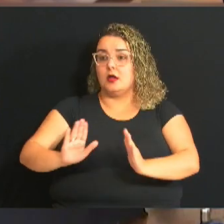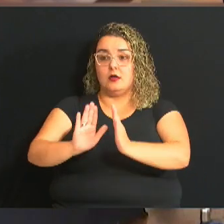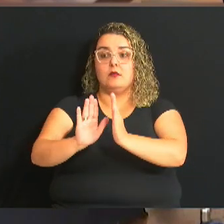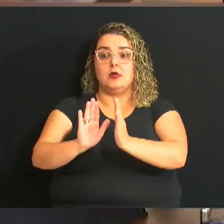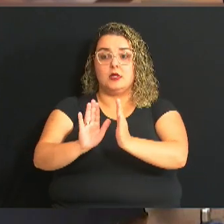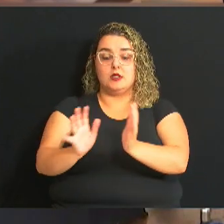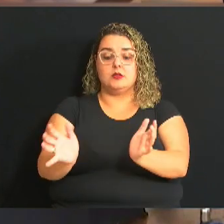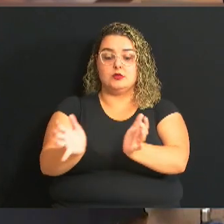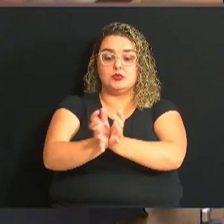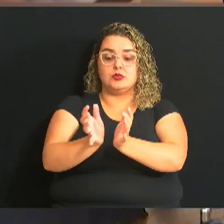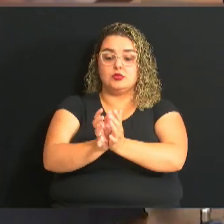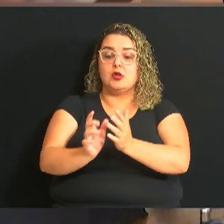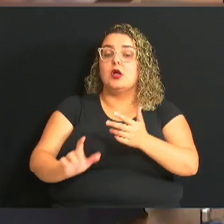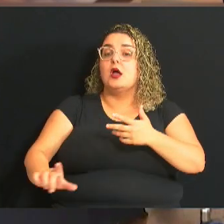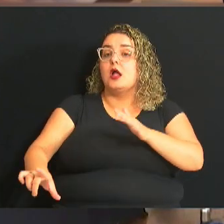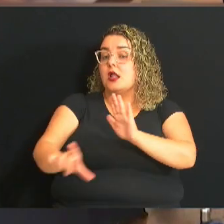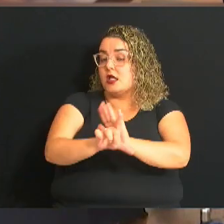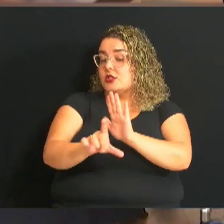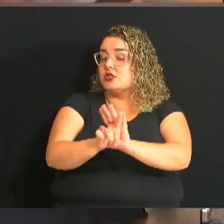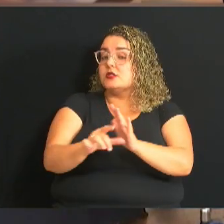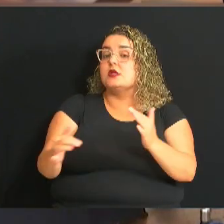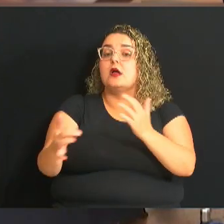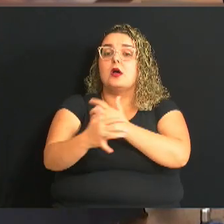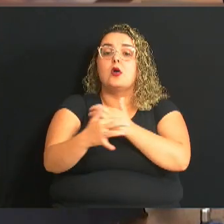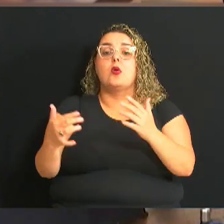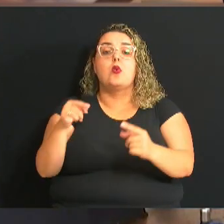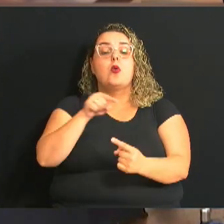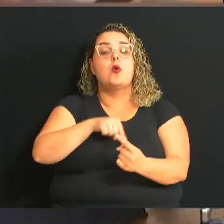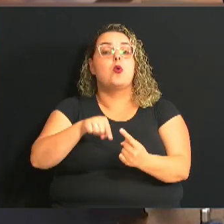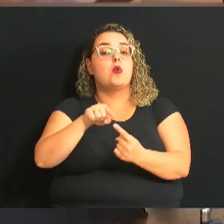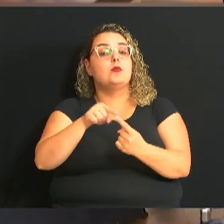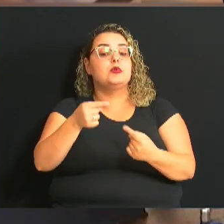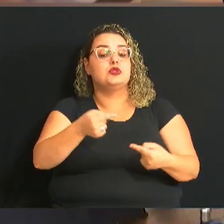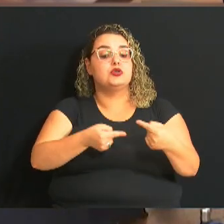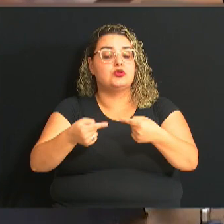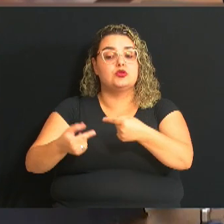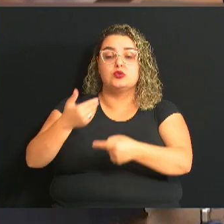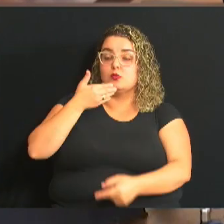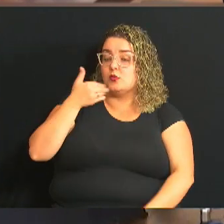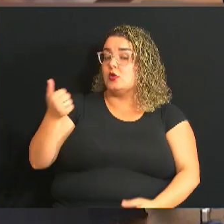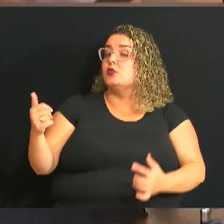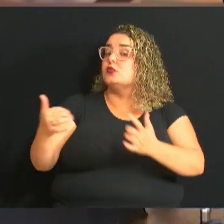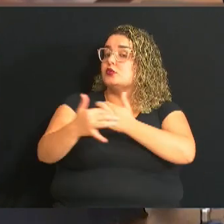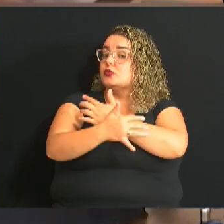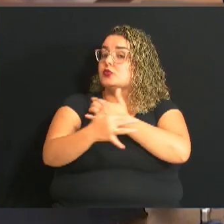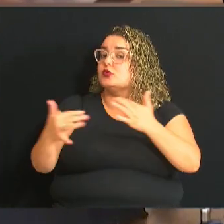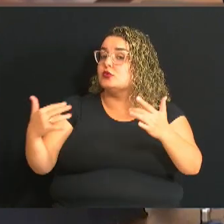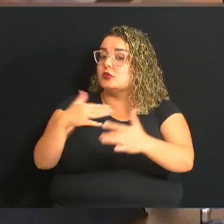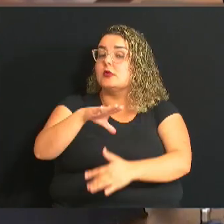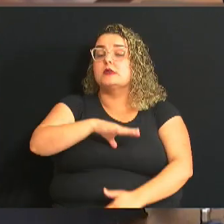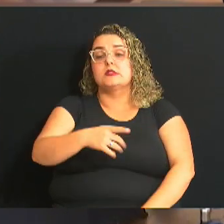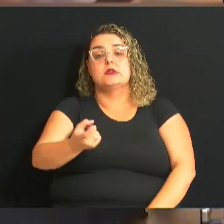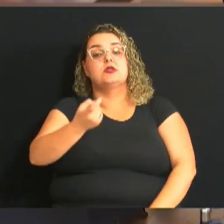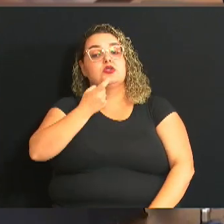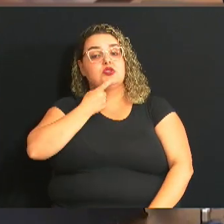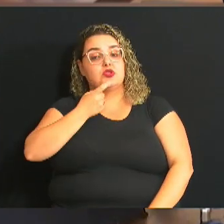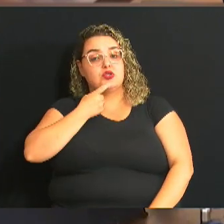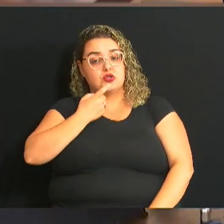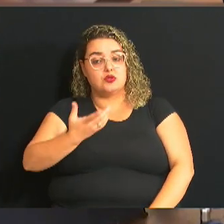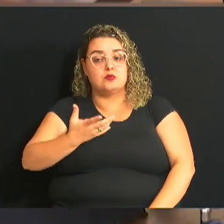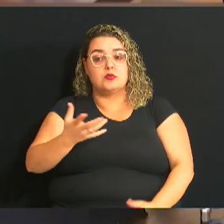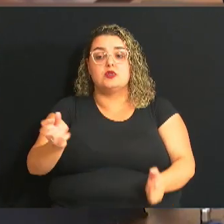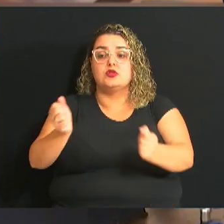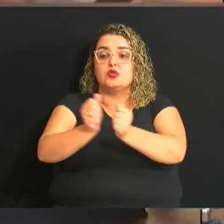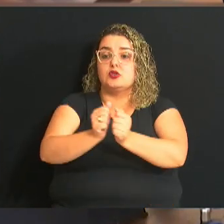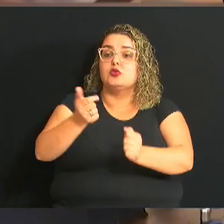da Legislação Urbana, com a finalidade de discutir melhorias urbanísticas no município de Campinas, se reuniu mais